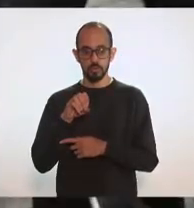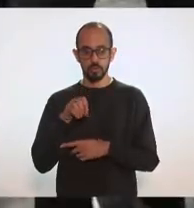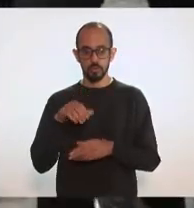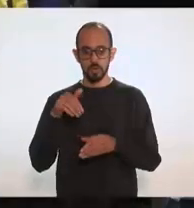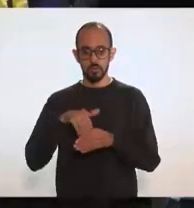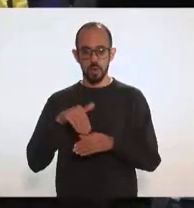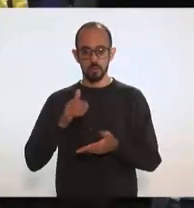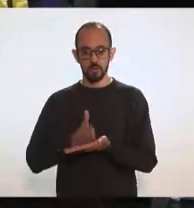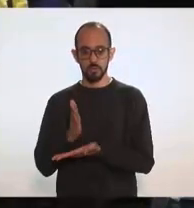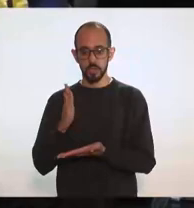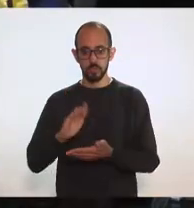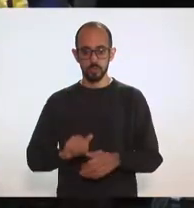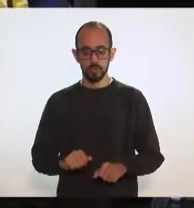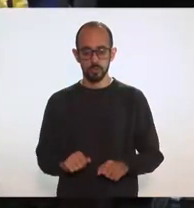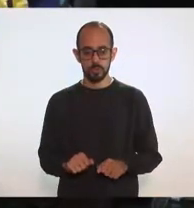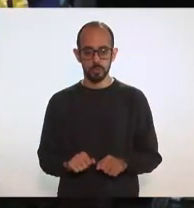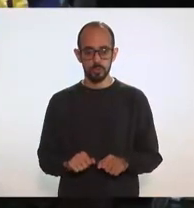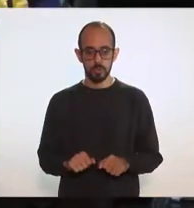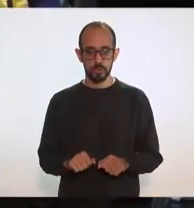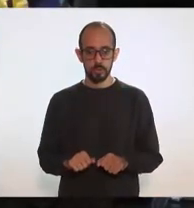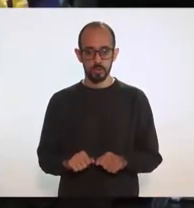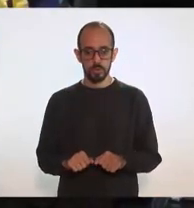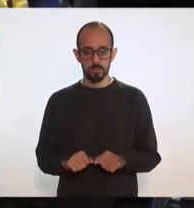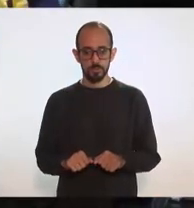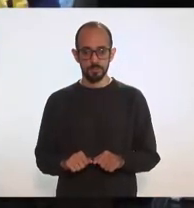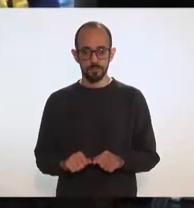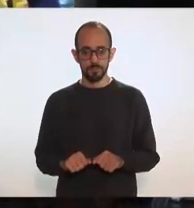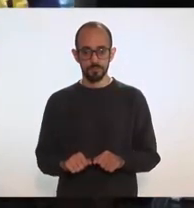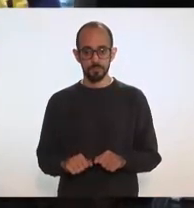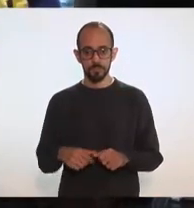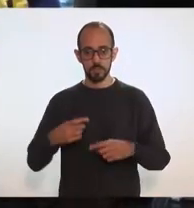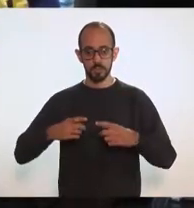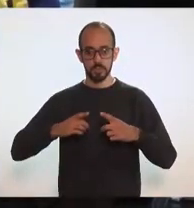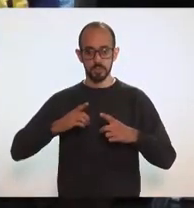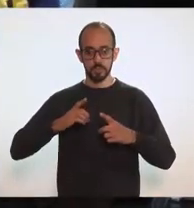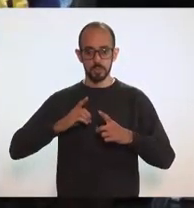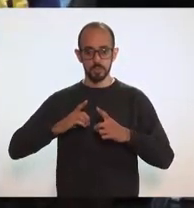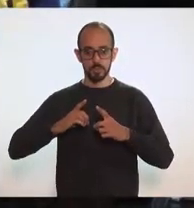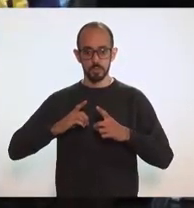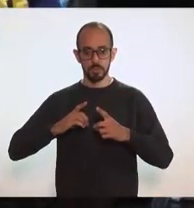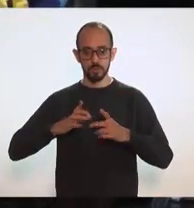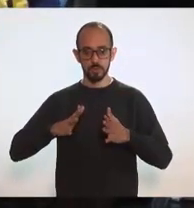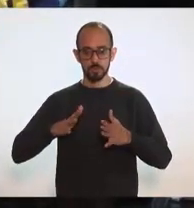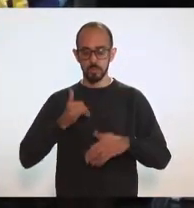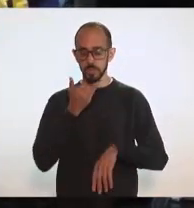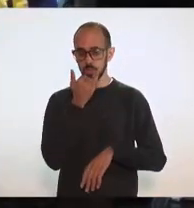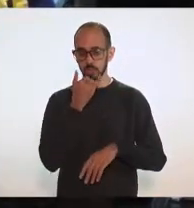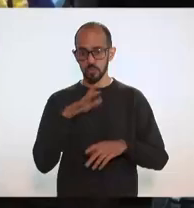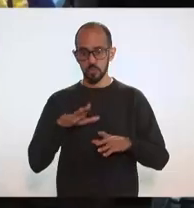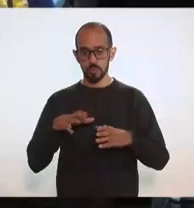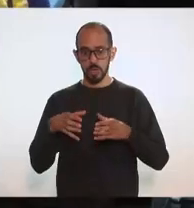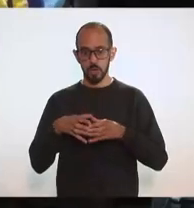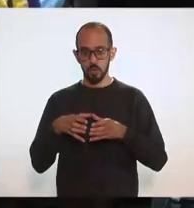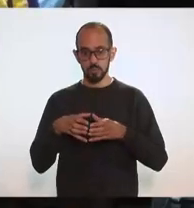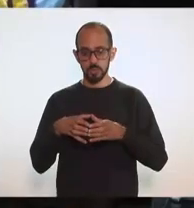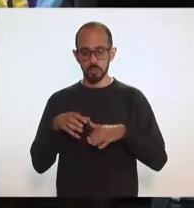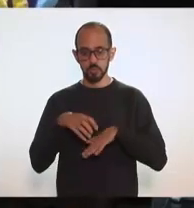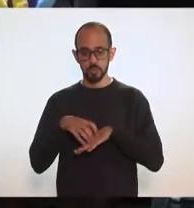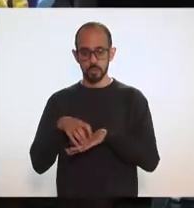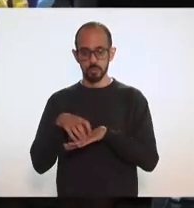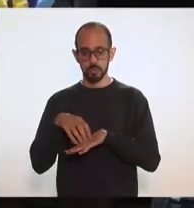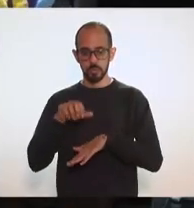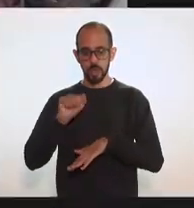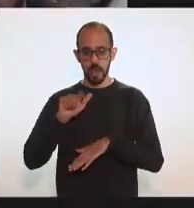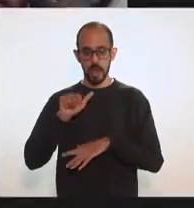Favorável. Os pareceres emitidos em discussão. Havendo que queira discutir, perdão. Pela Comissão de Turismo, deputada Alana